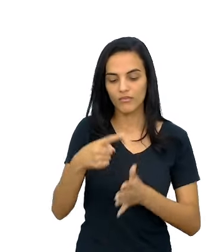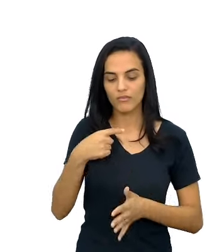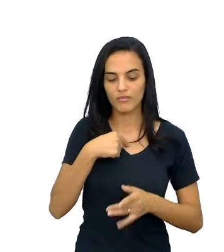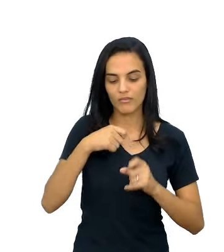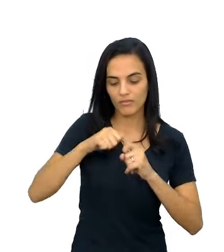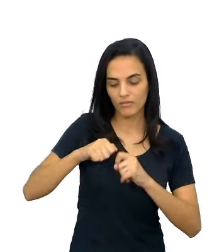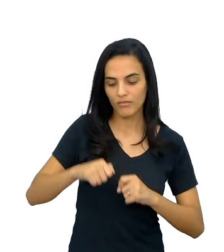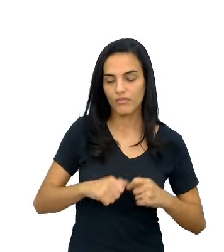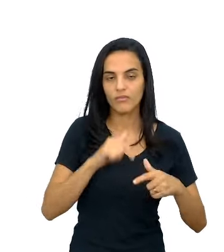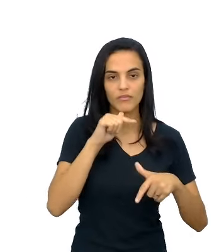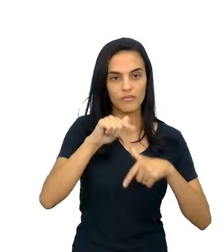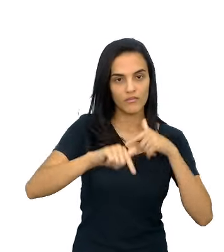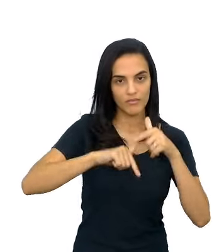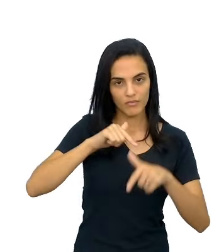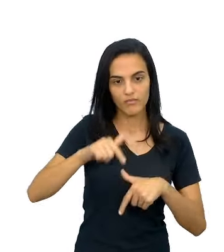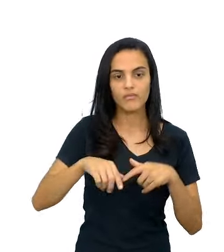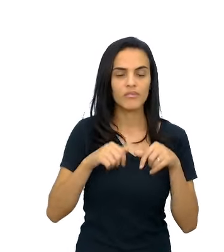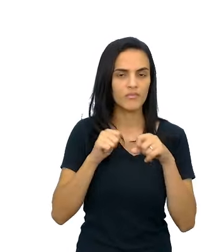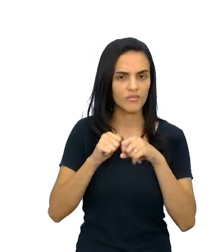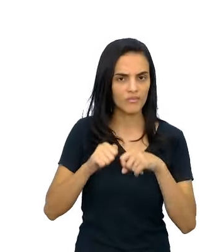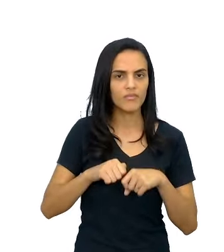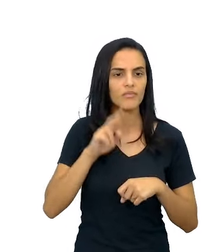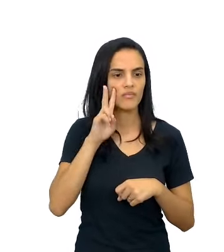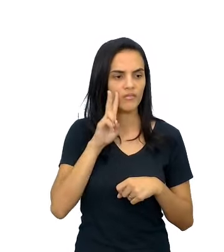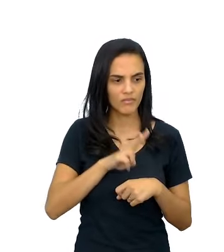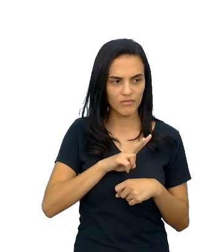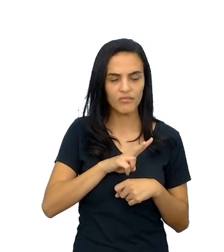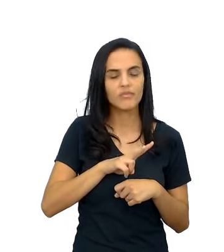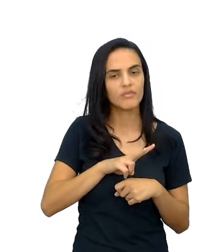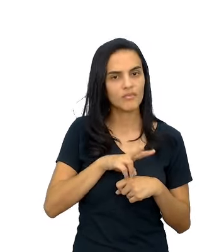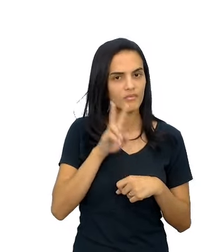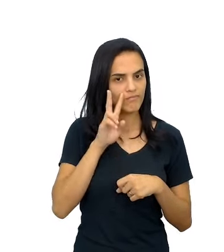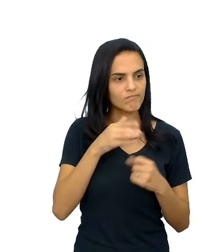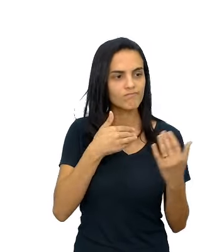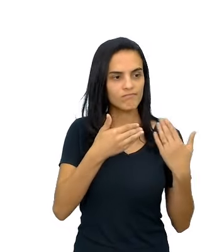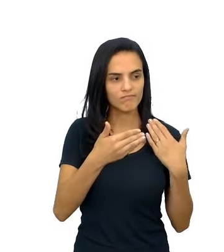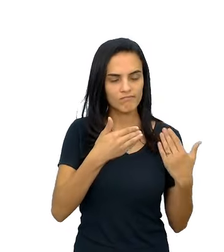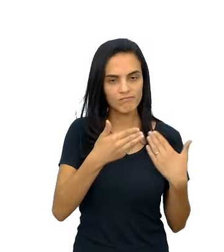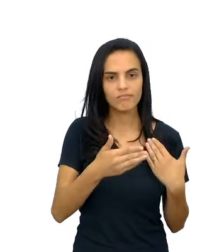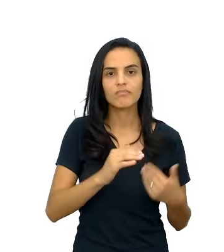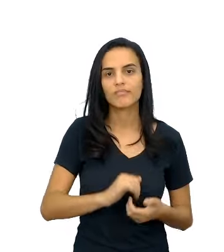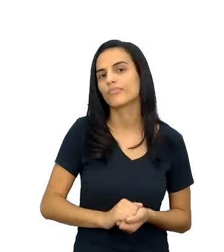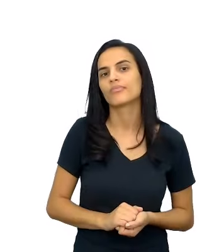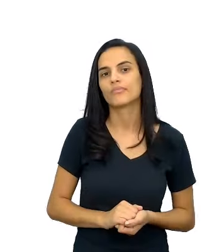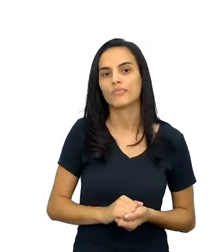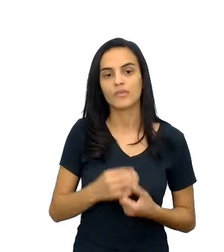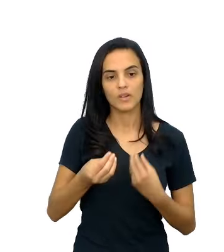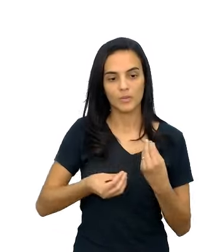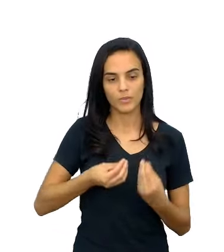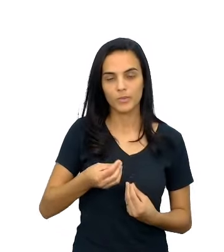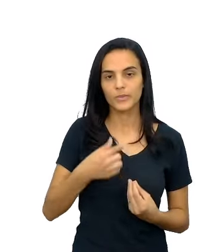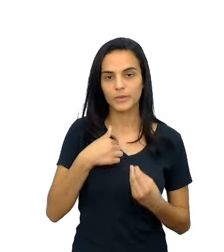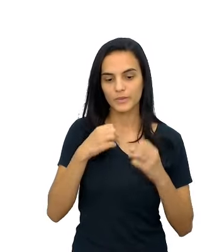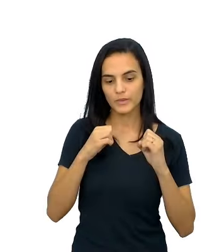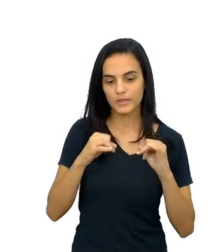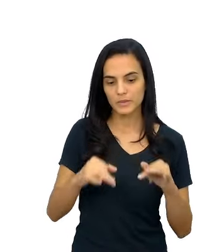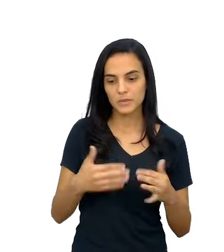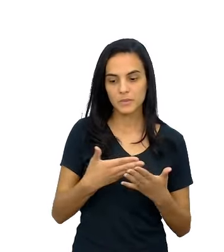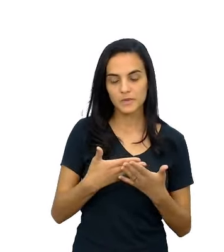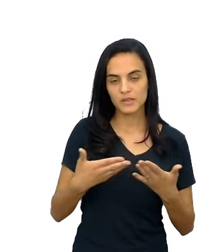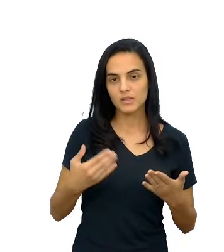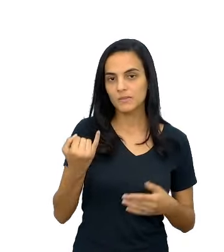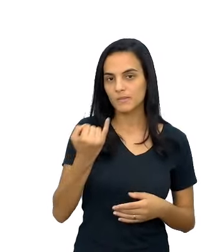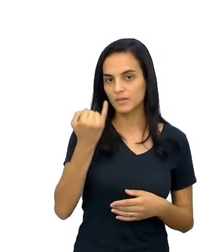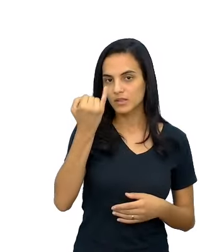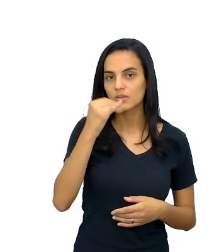trabalho coletivamente, faça uma leitura criteriosa, né, da sequência, como eu coloquei para vocês, a importância